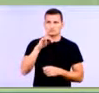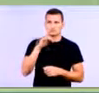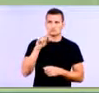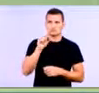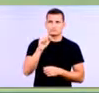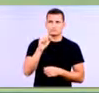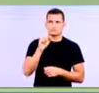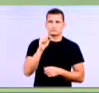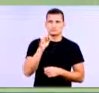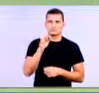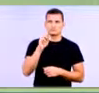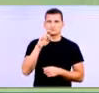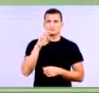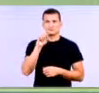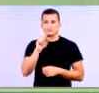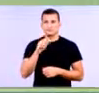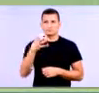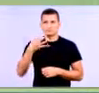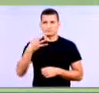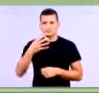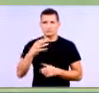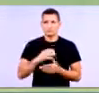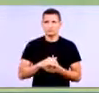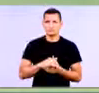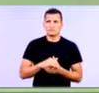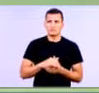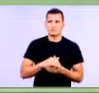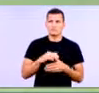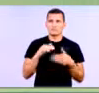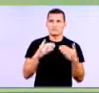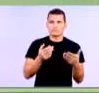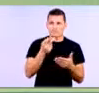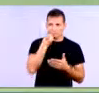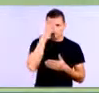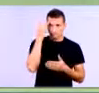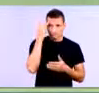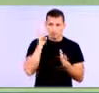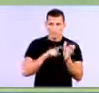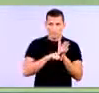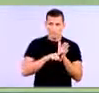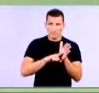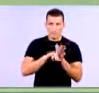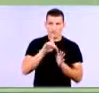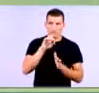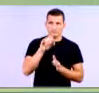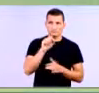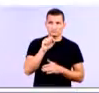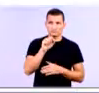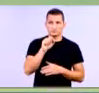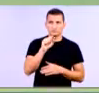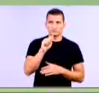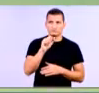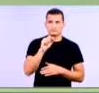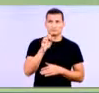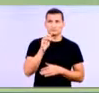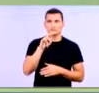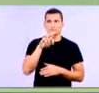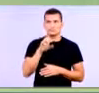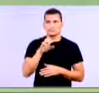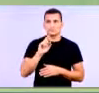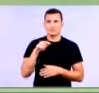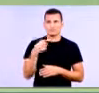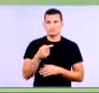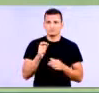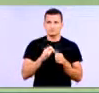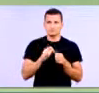as pessoas responsáveis para diagnosticar o desastre e executar o plano de ação. E